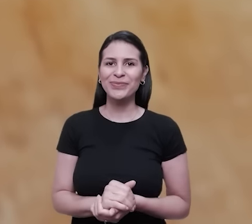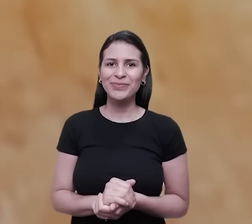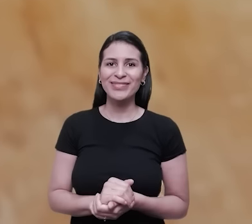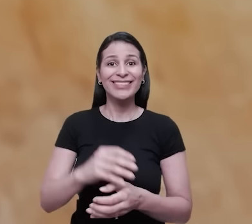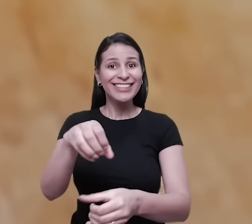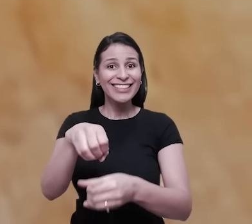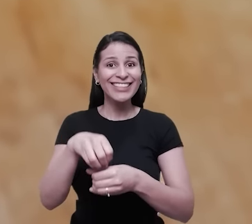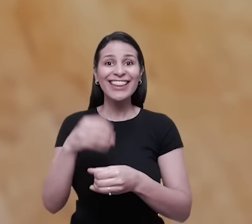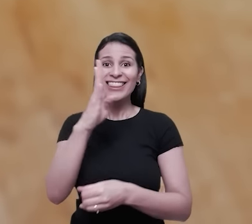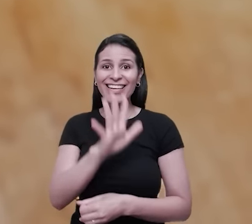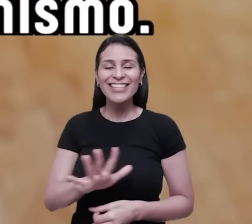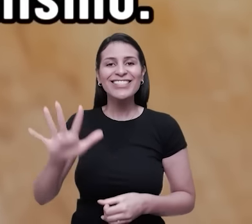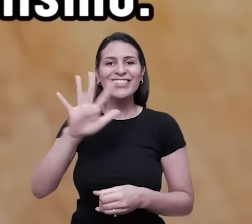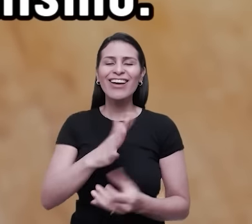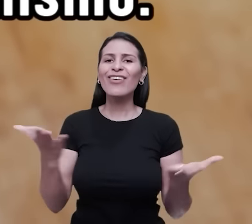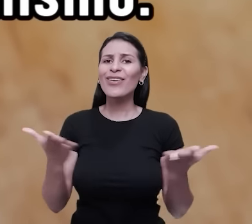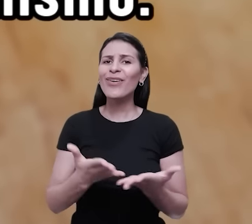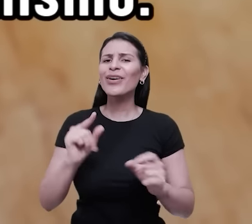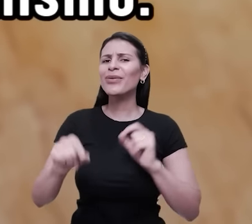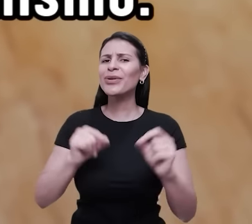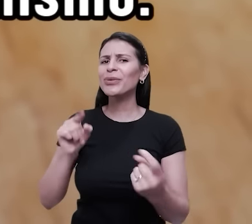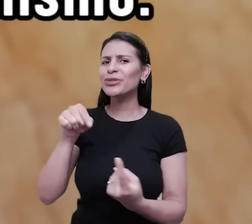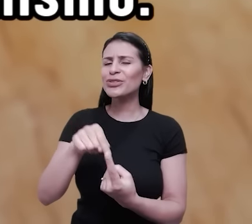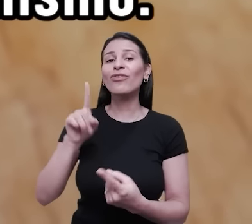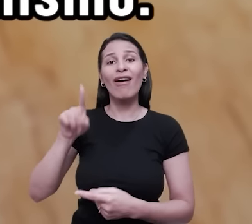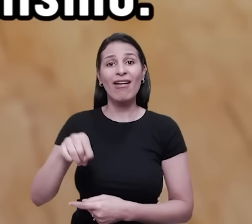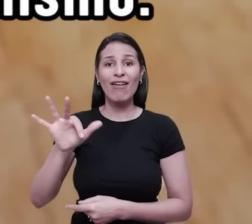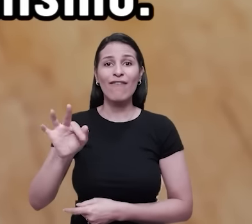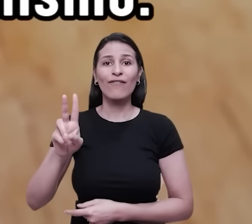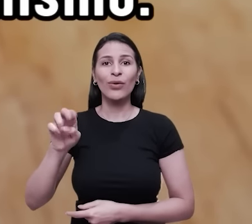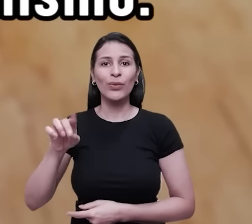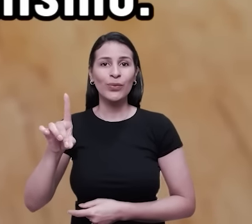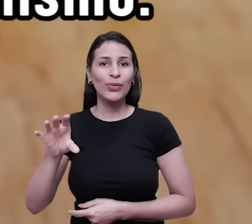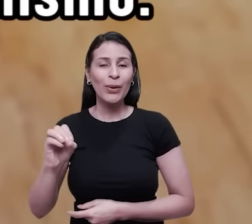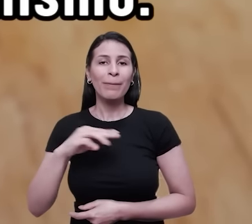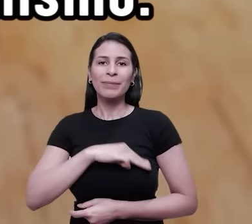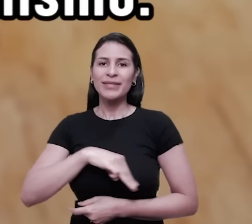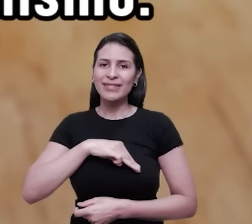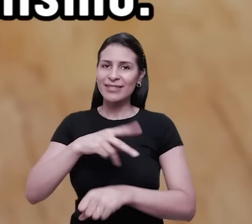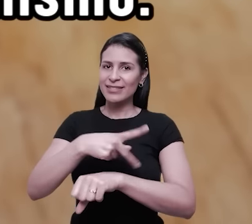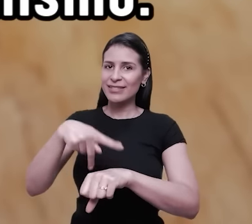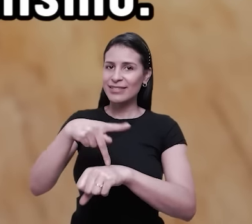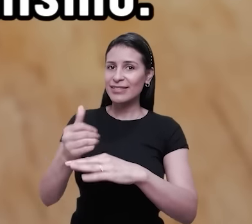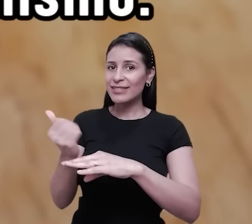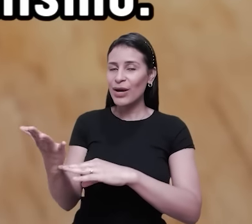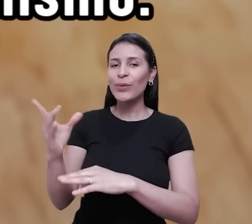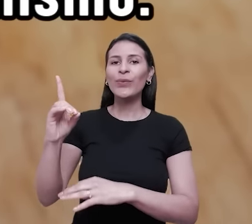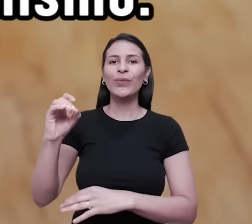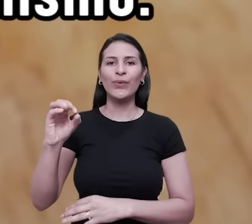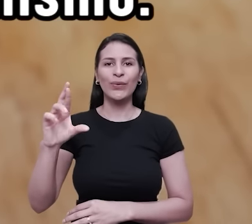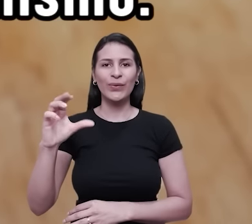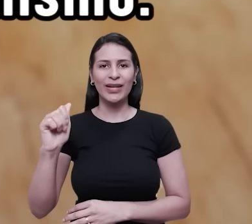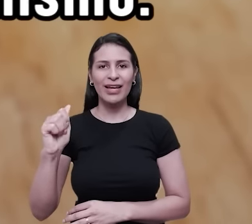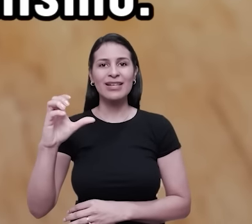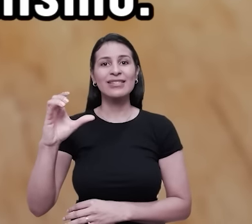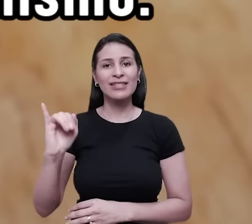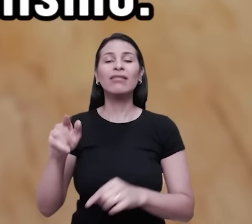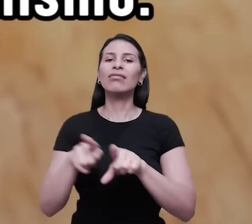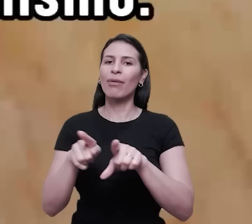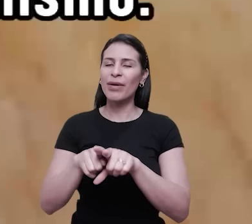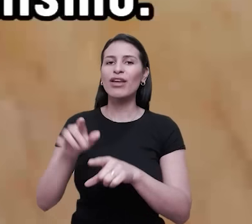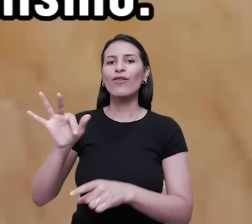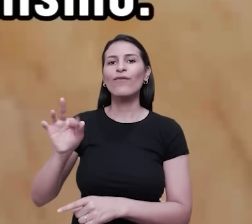este final de semana será destinada ao Fundo de Missão no Exterior, Irmã Doraci Edinger, e ao Fundo para a Promoção do